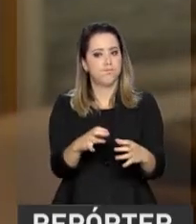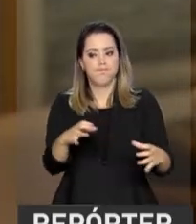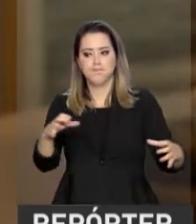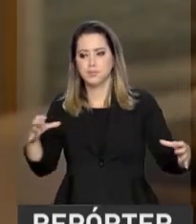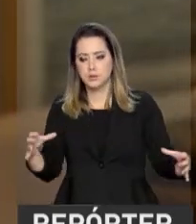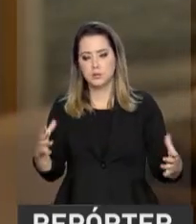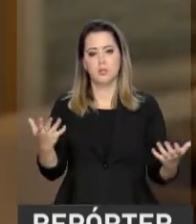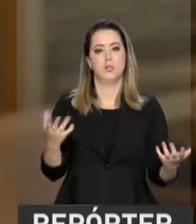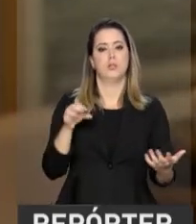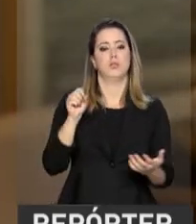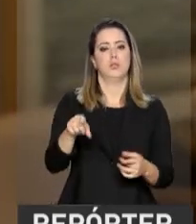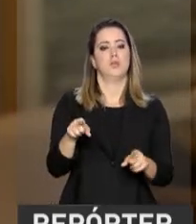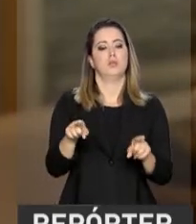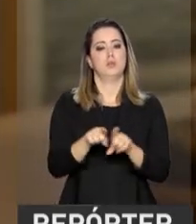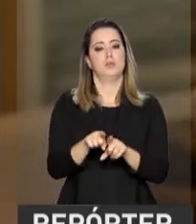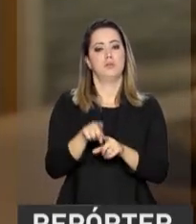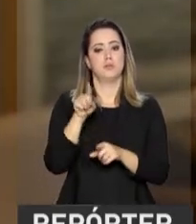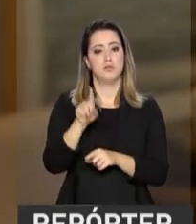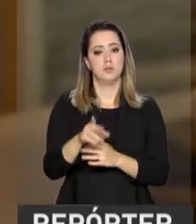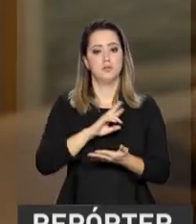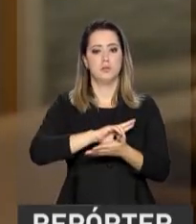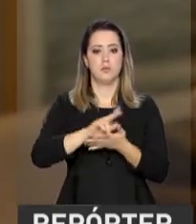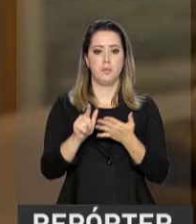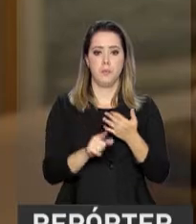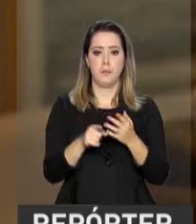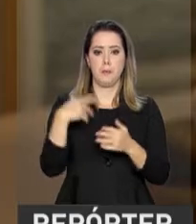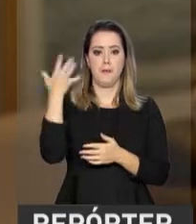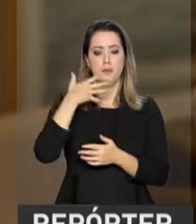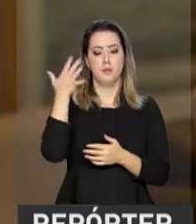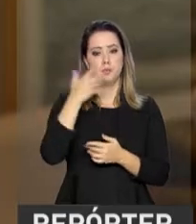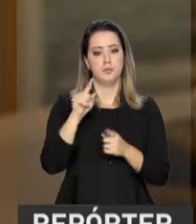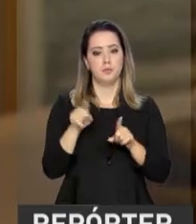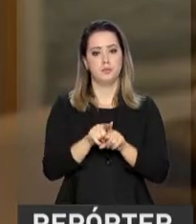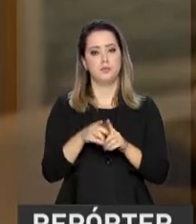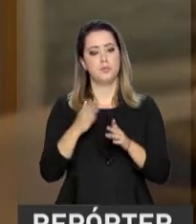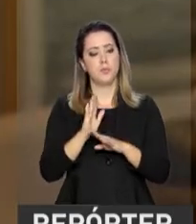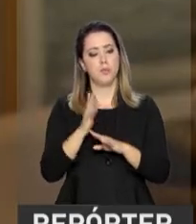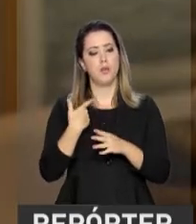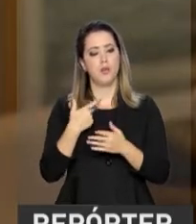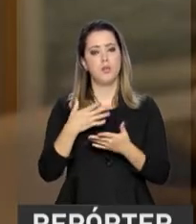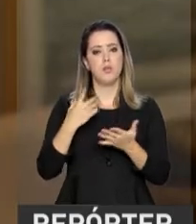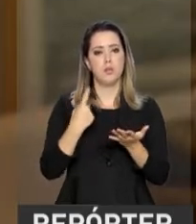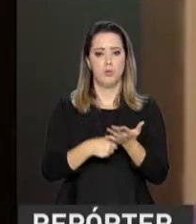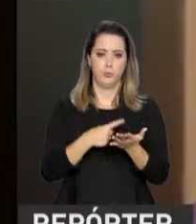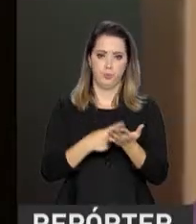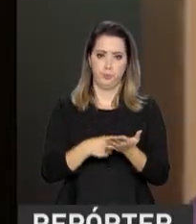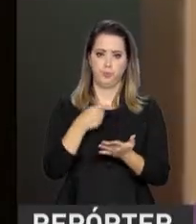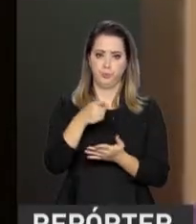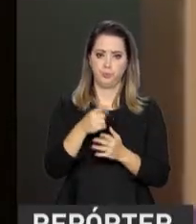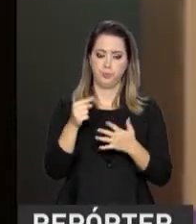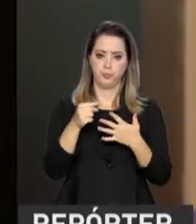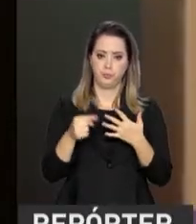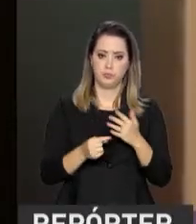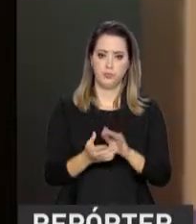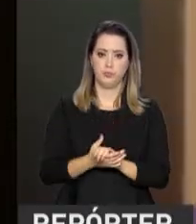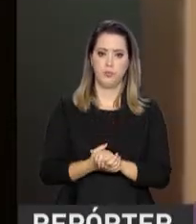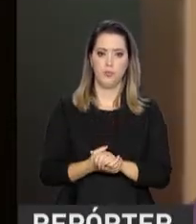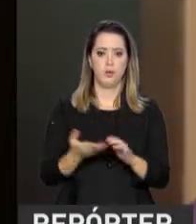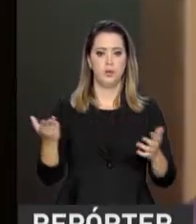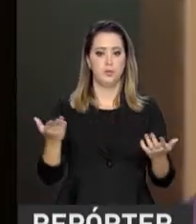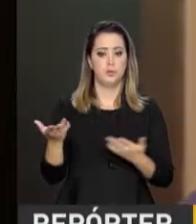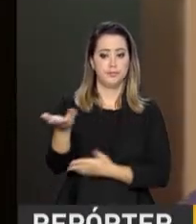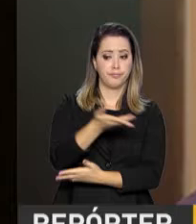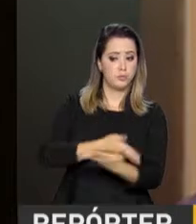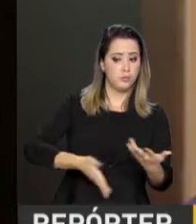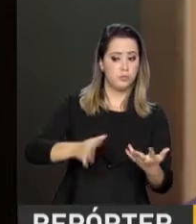alcançada nele ele também ainda assim têm formas de você explicar e compensar essas medidas a dinâmica do mundo da cultura